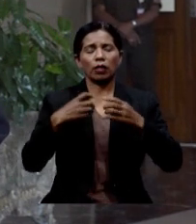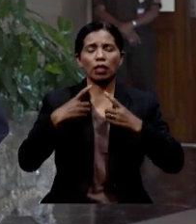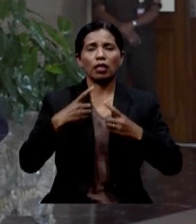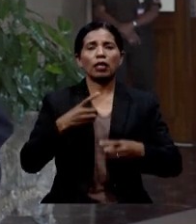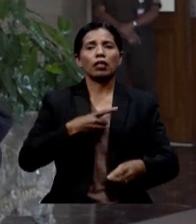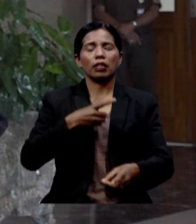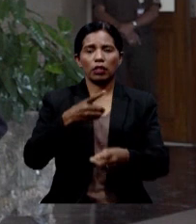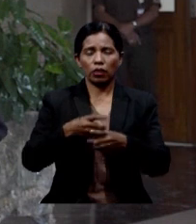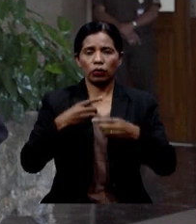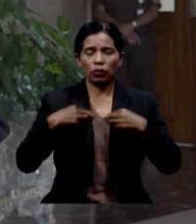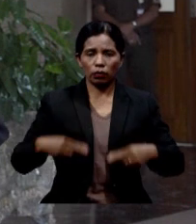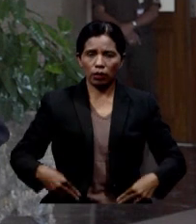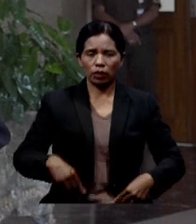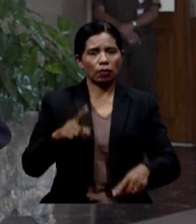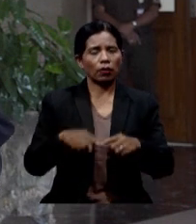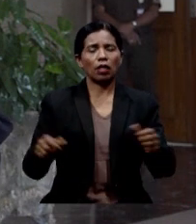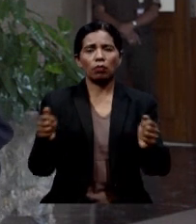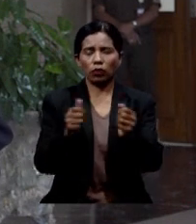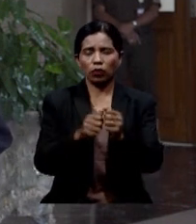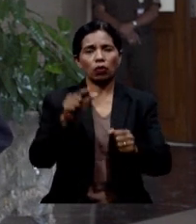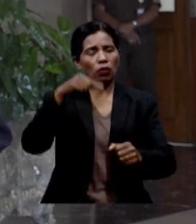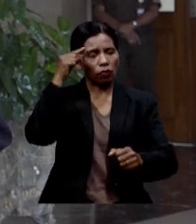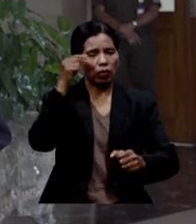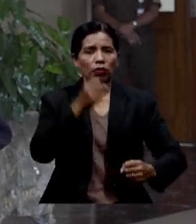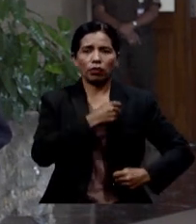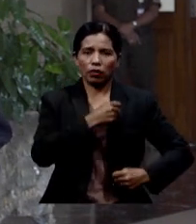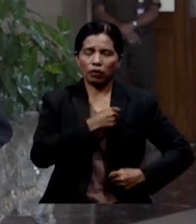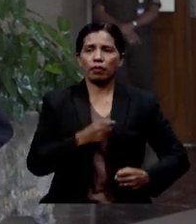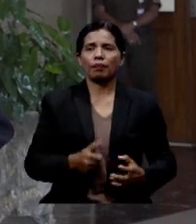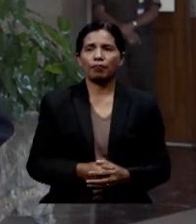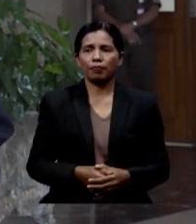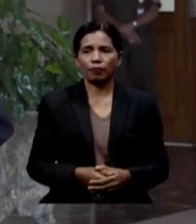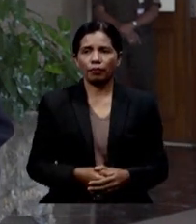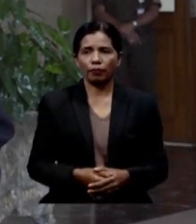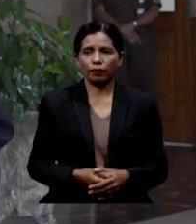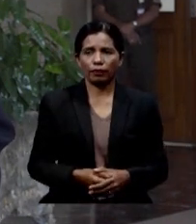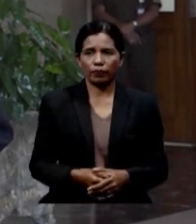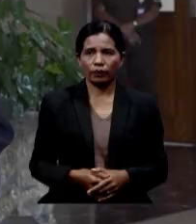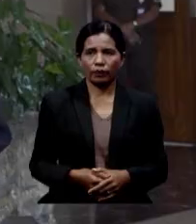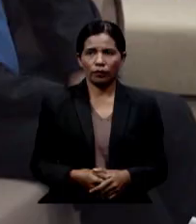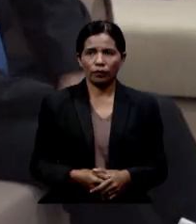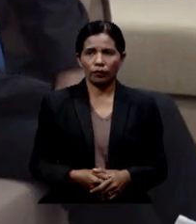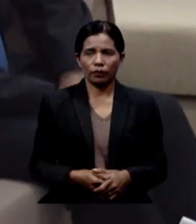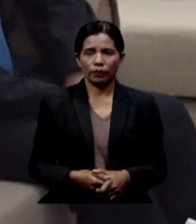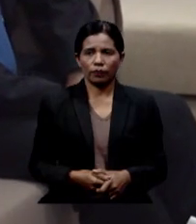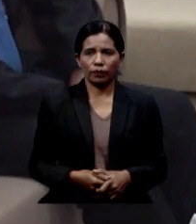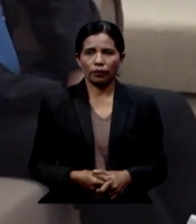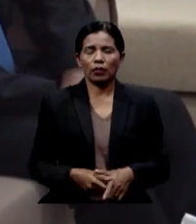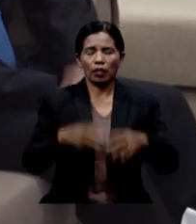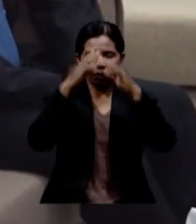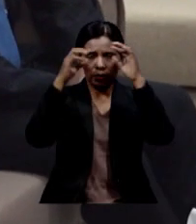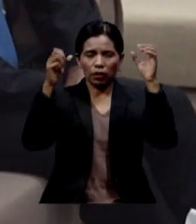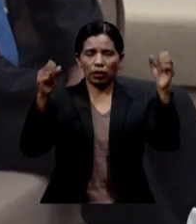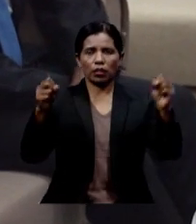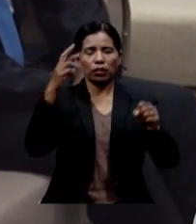e a relação com o governo militar, regime militar e a nação nem. Government military regime in the country. Presidente da